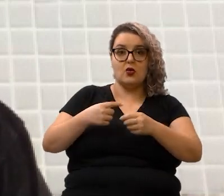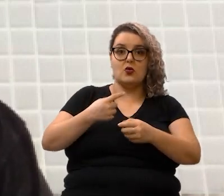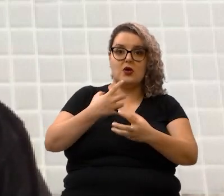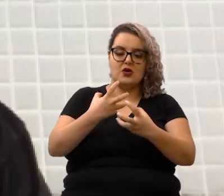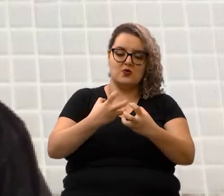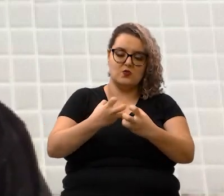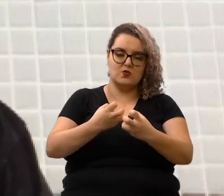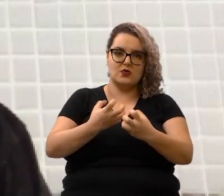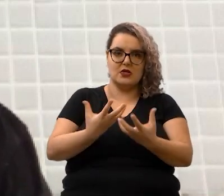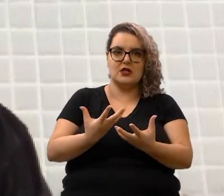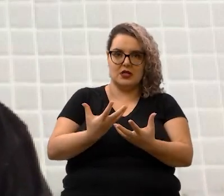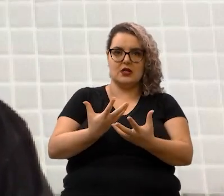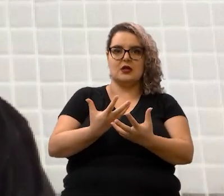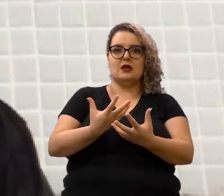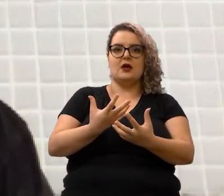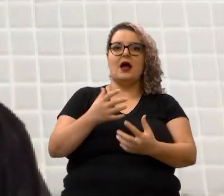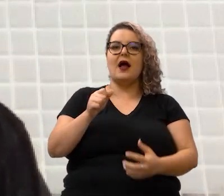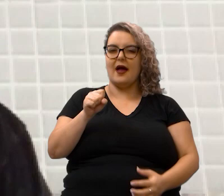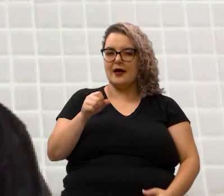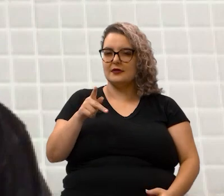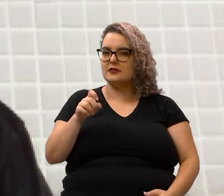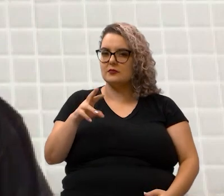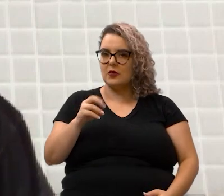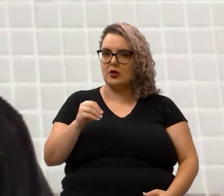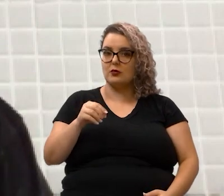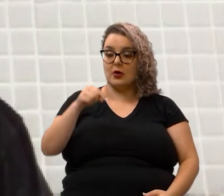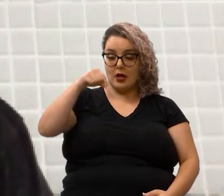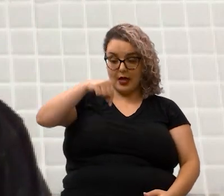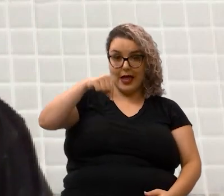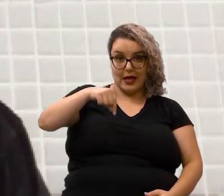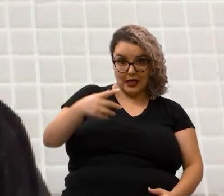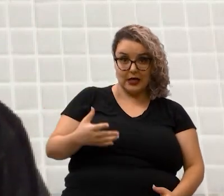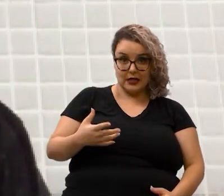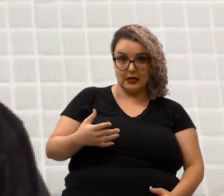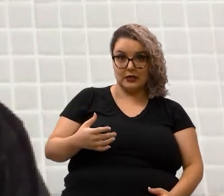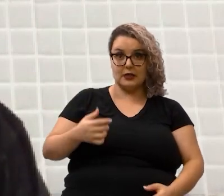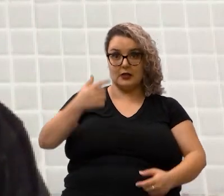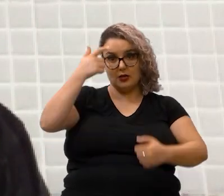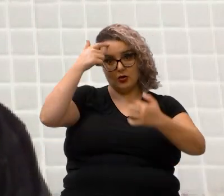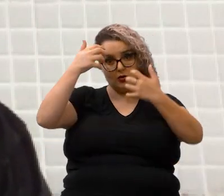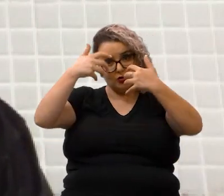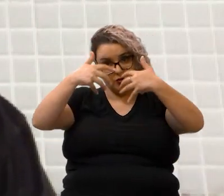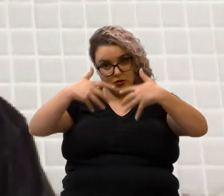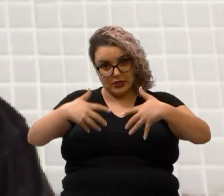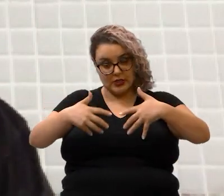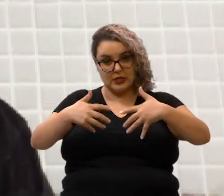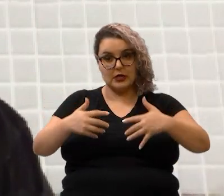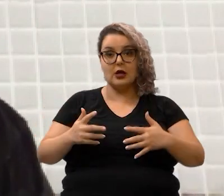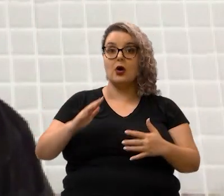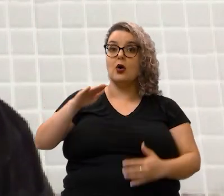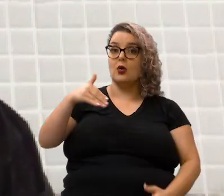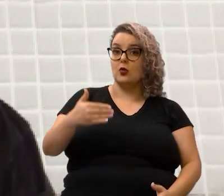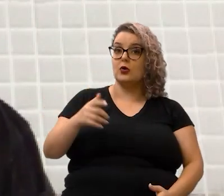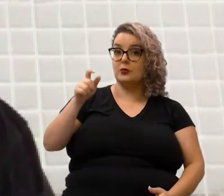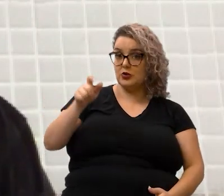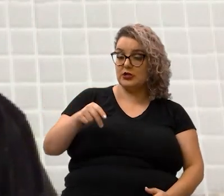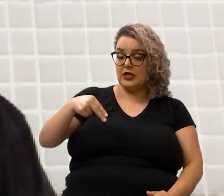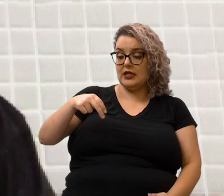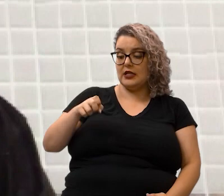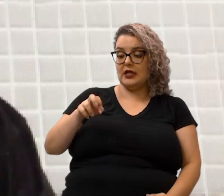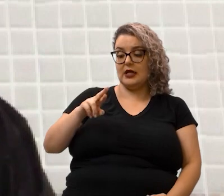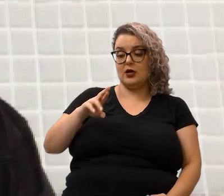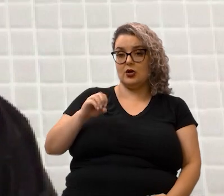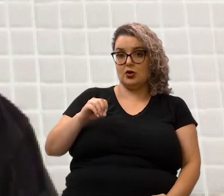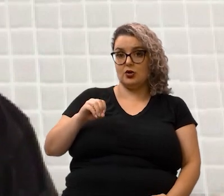todo rugoso, né? Ele é bem áspero, digamos assim. É ali que estão as terminações nervosas. Então, a pessoa, quando tem a necrose,